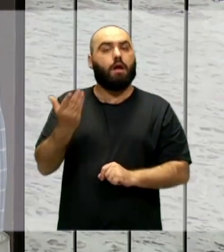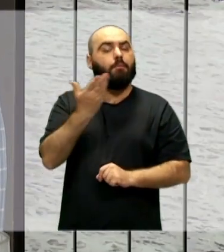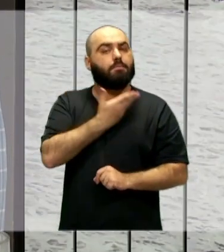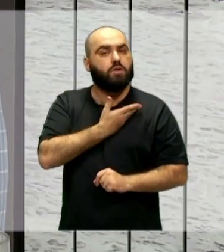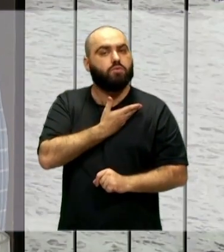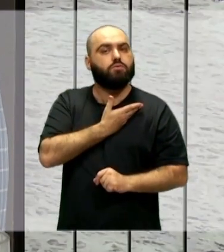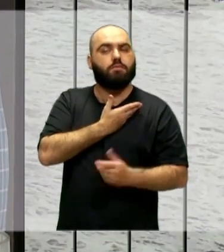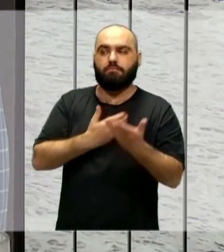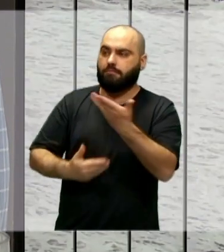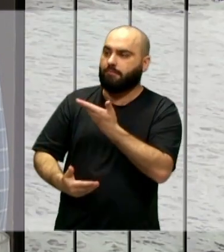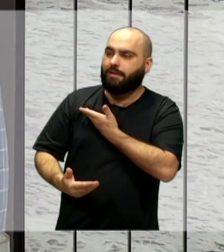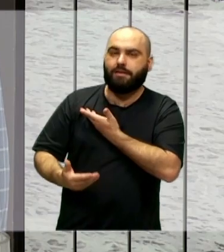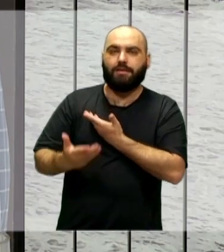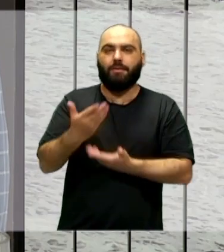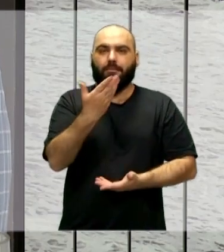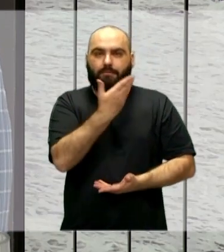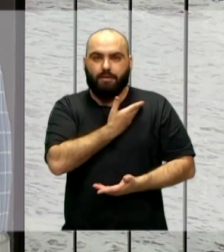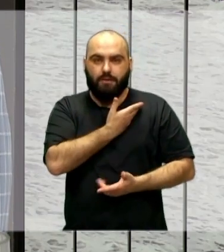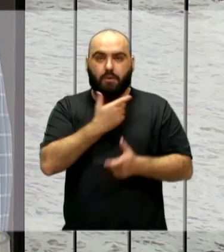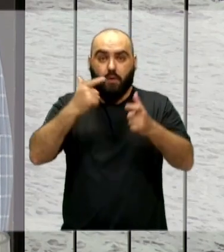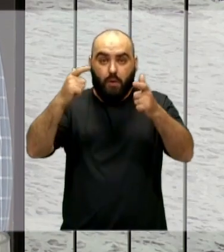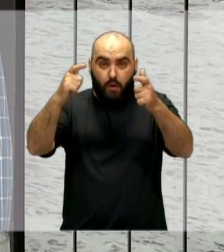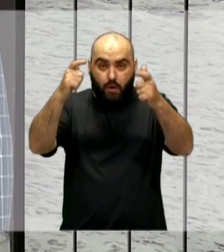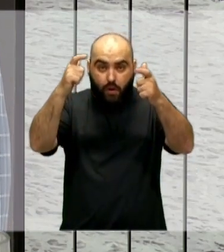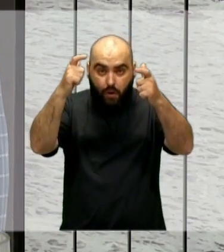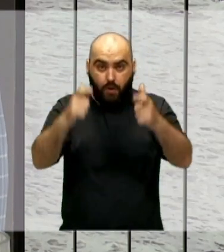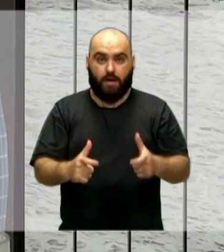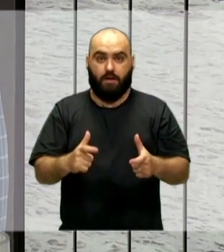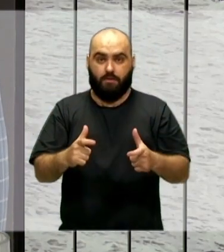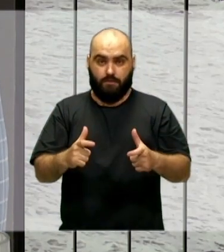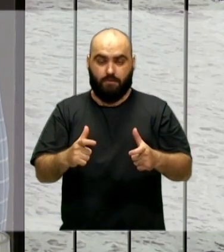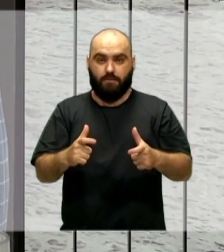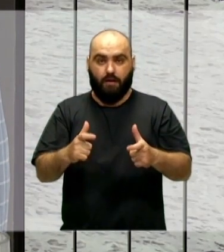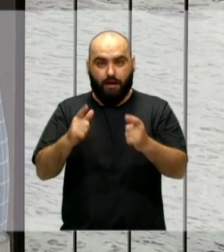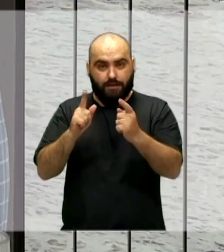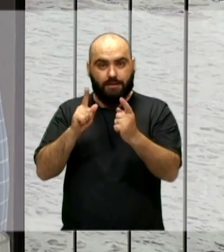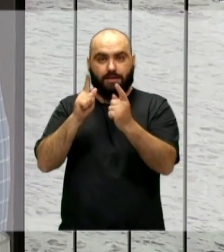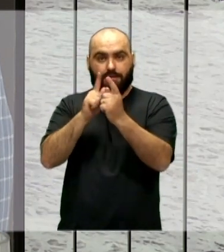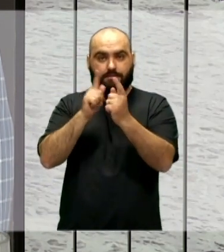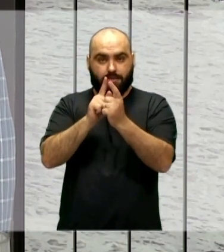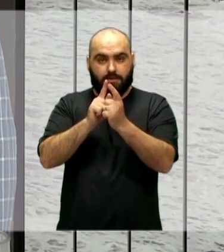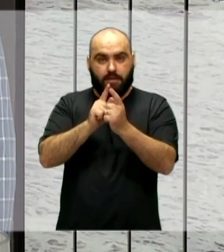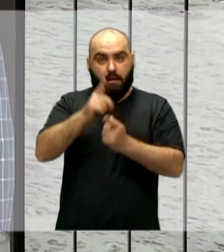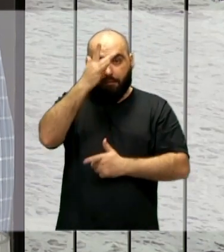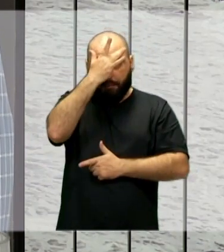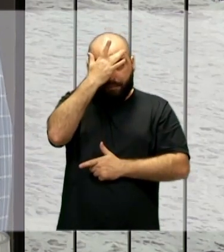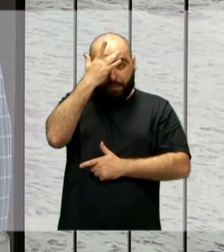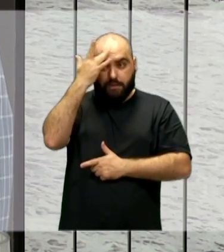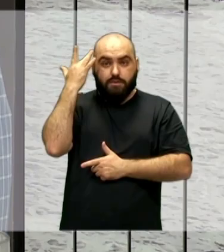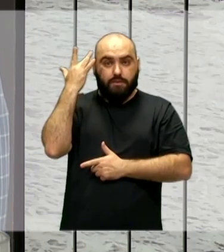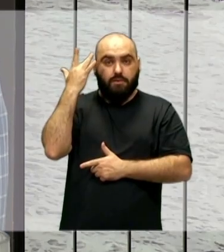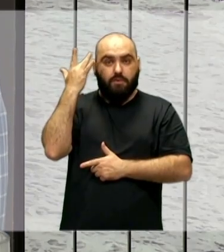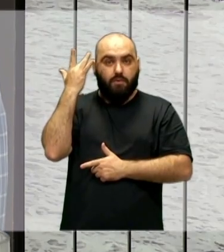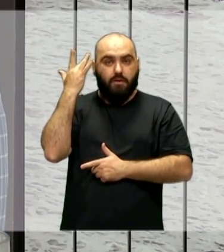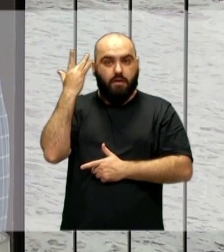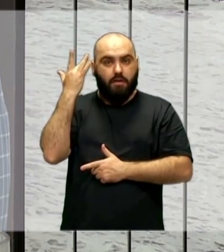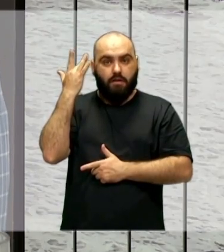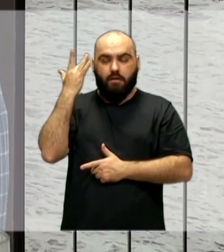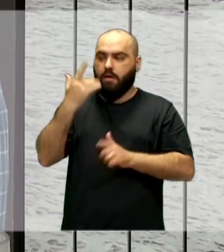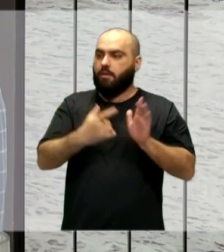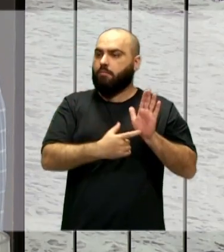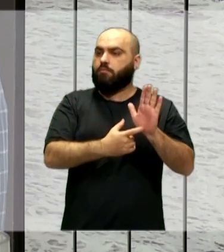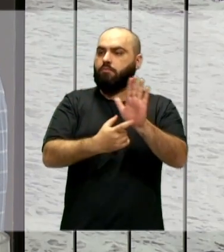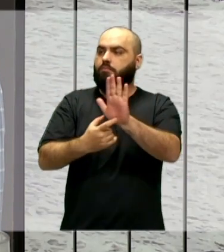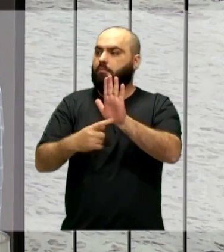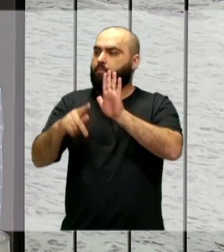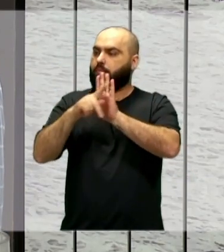um espaço, um local de acolhimento para que essas pessoas possam ser quem elas querem ser e que elas possam exercer as suas próprias verdades